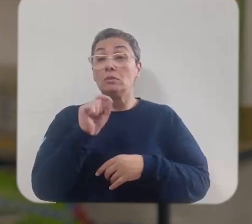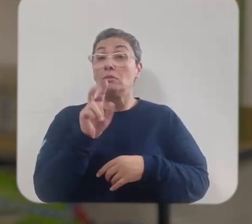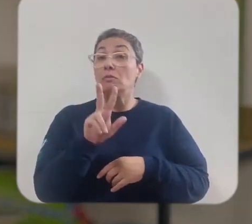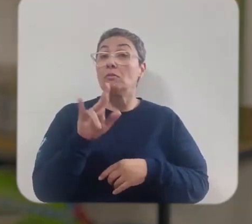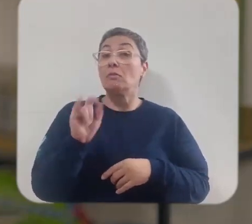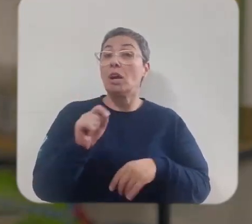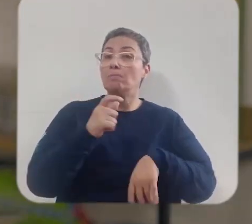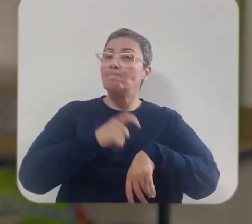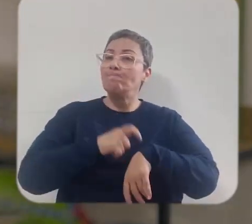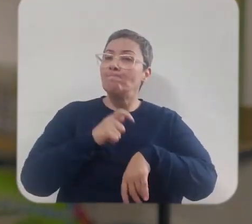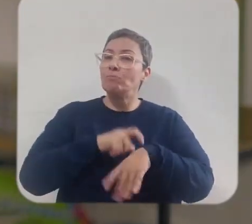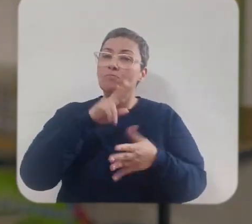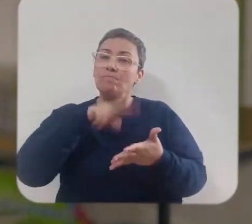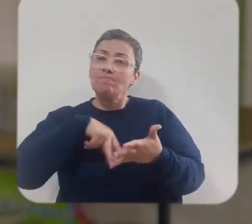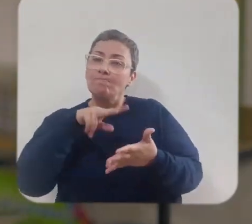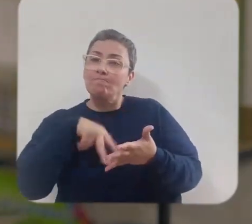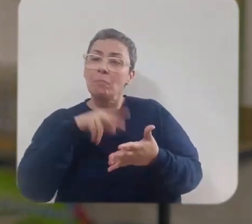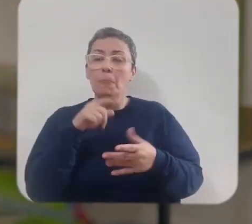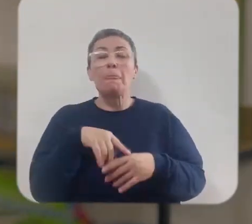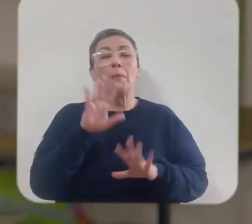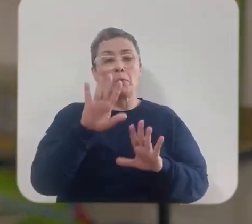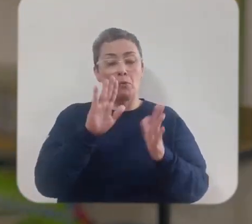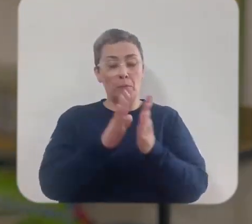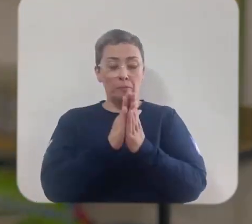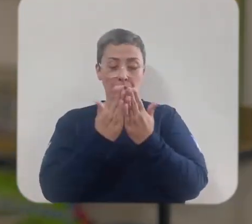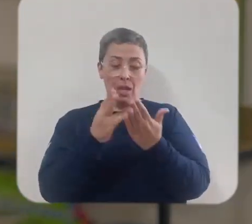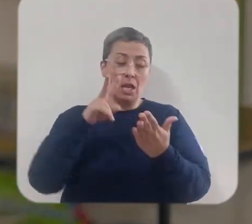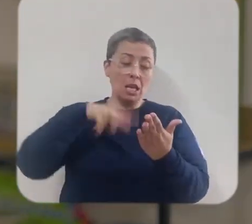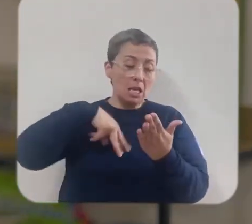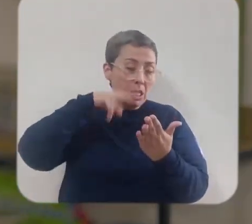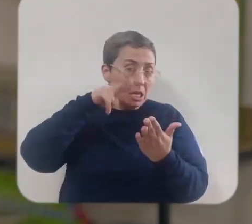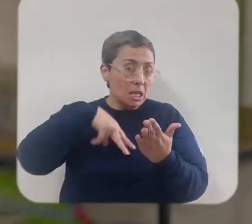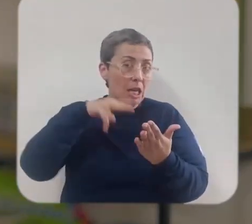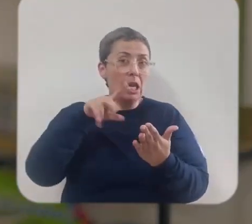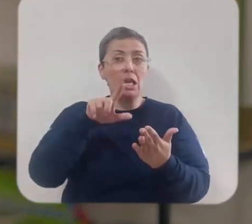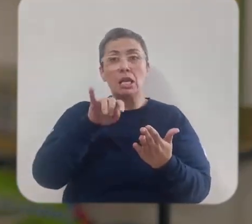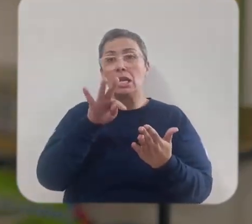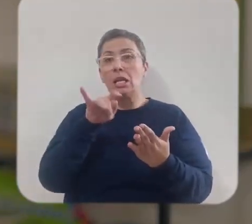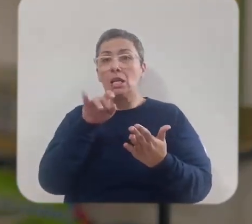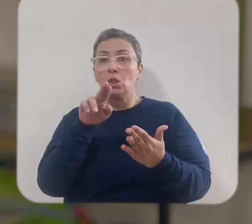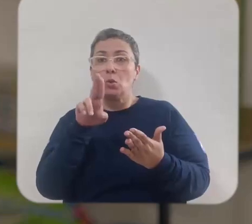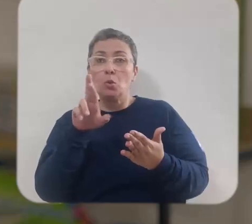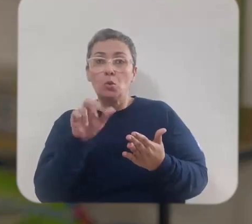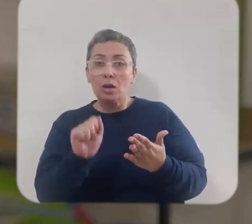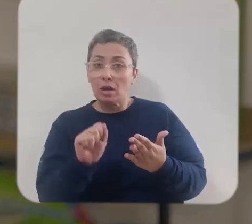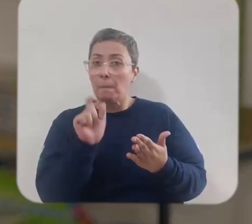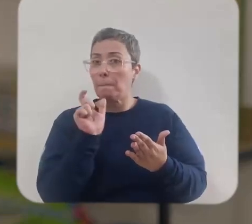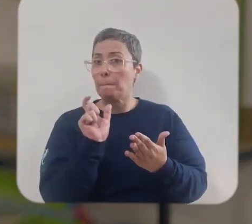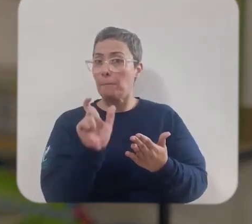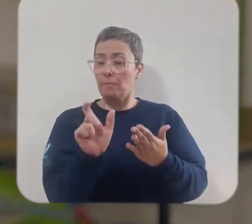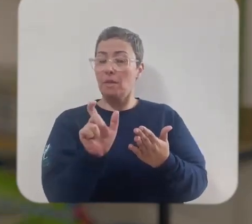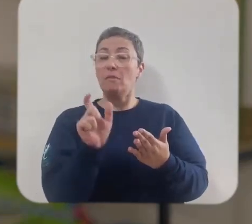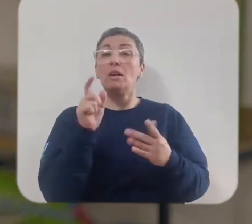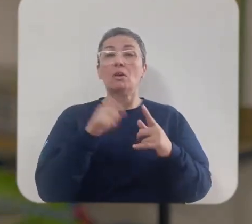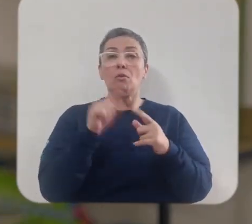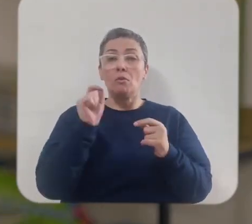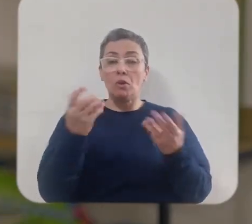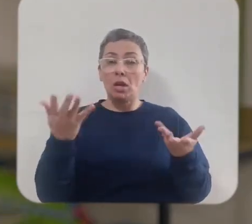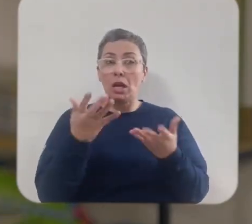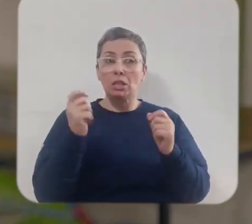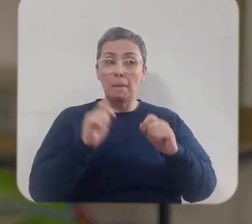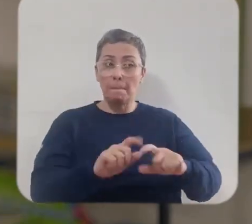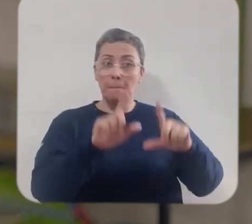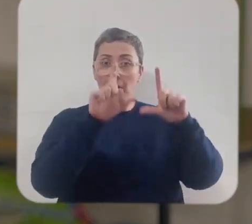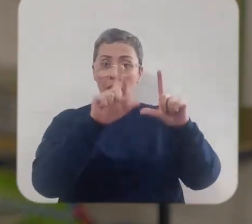agora fazer um momento de leitura. Então eu vou ler, leitura, palavra leitura. Então aqui está